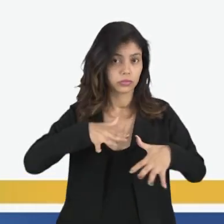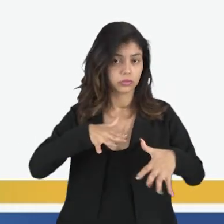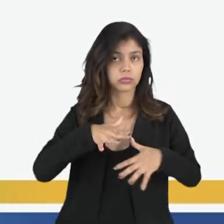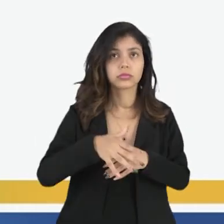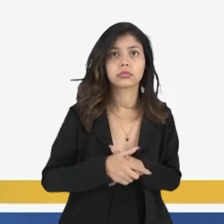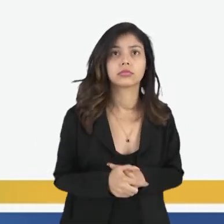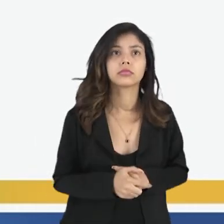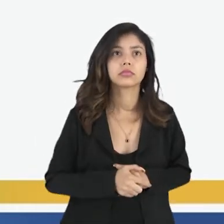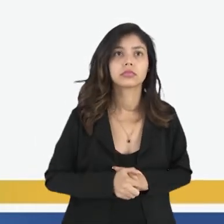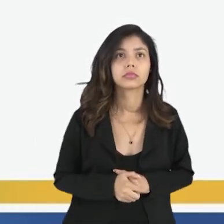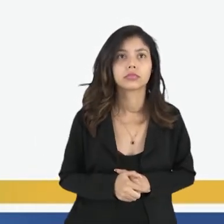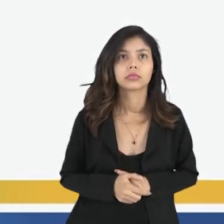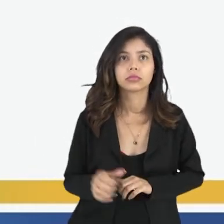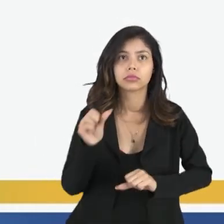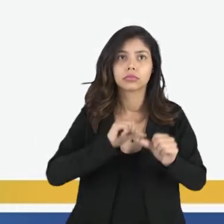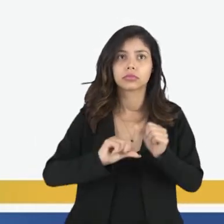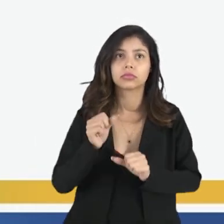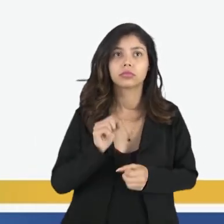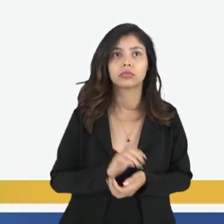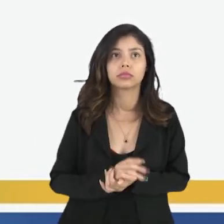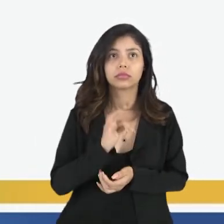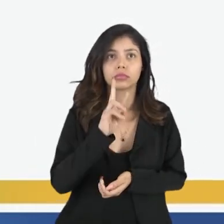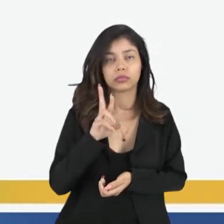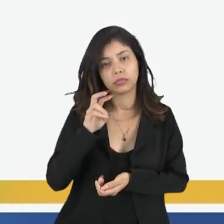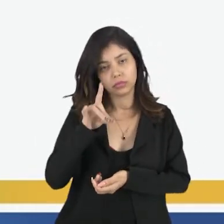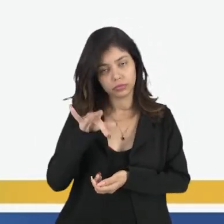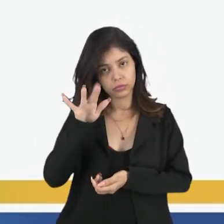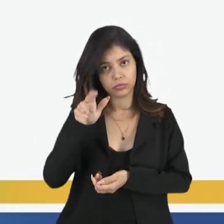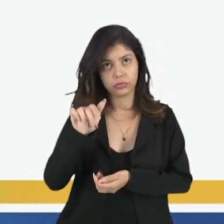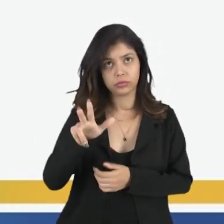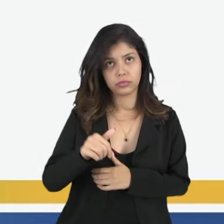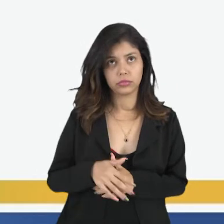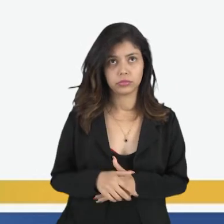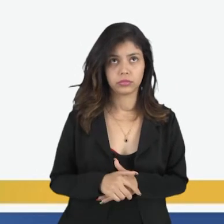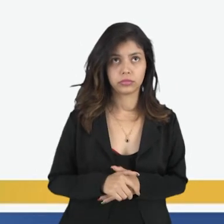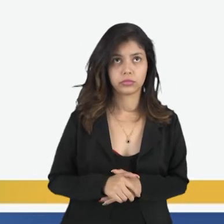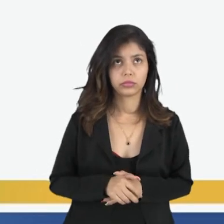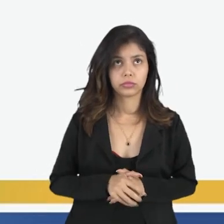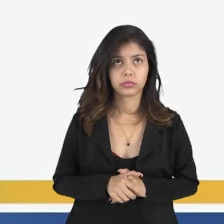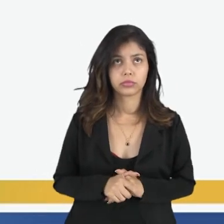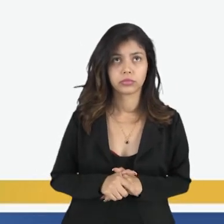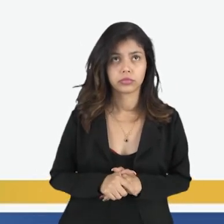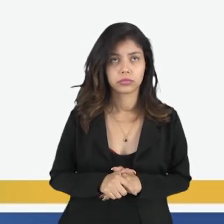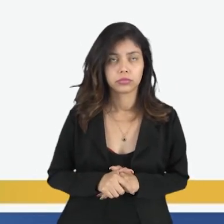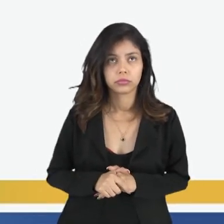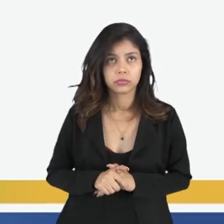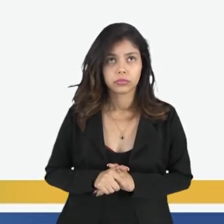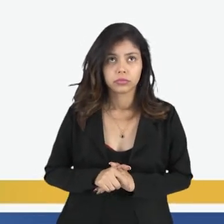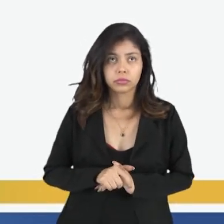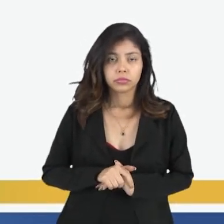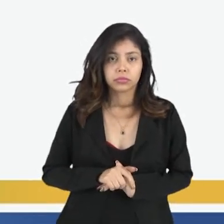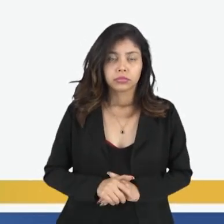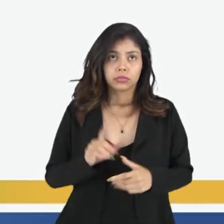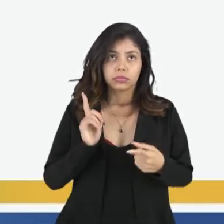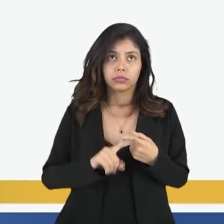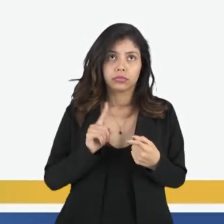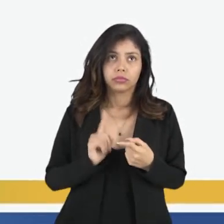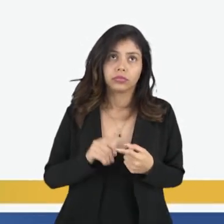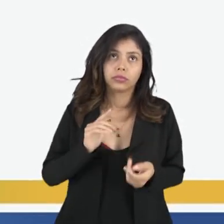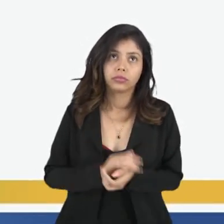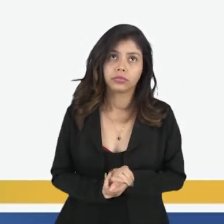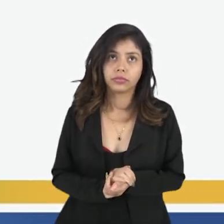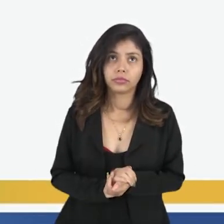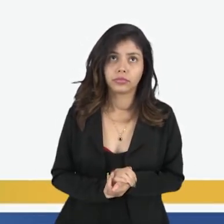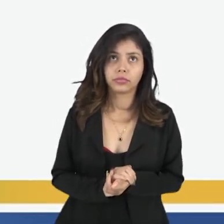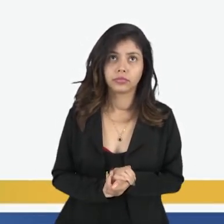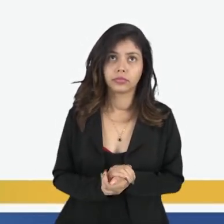em movimento. E a quarta são as transformações termodinâmicas. Então, na primeira, nós temos aí a